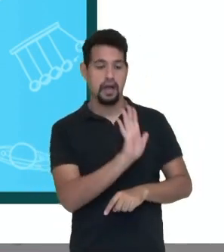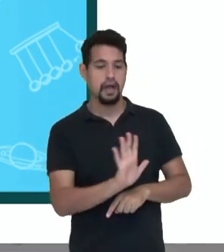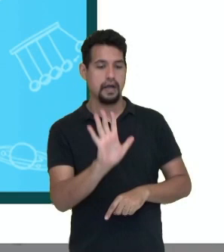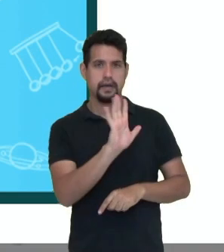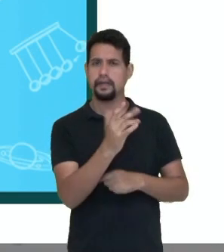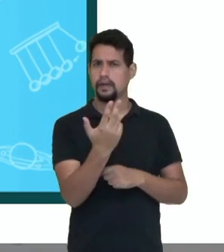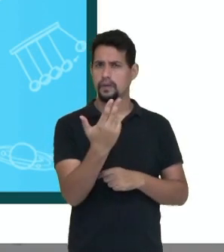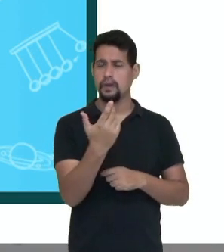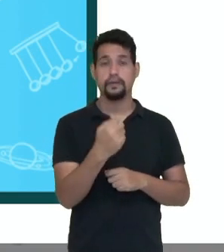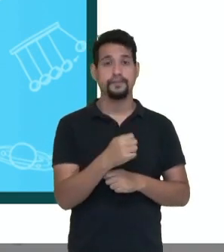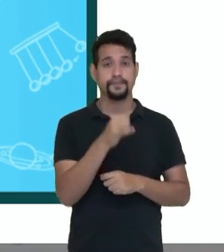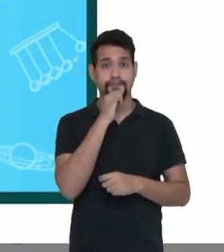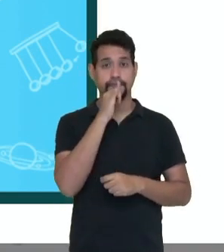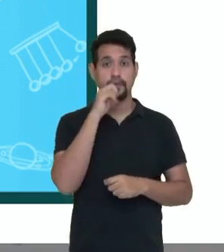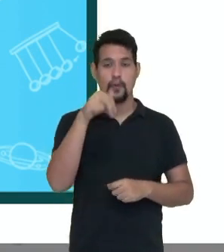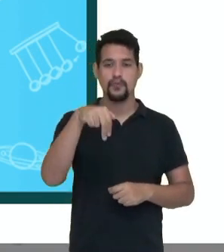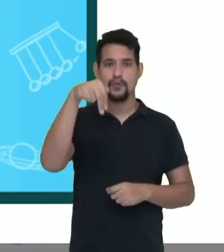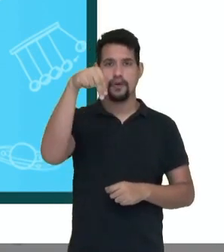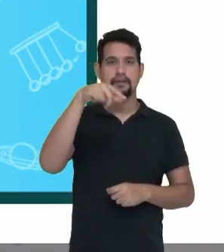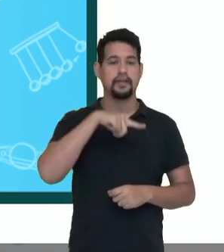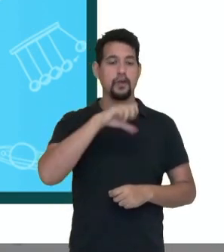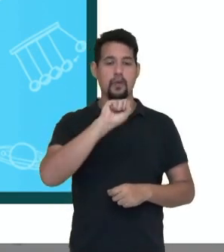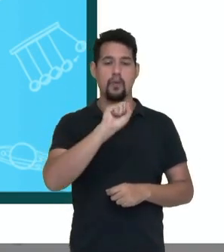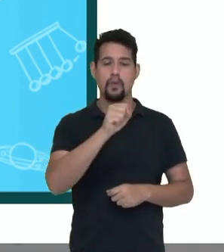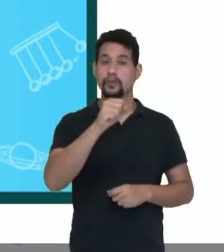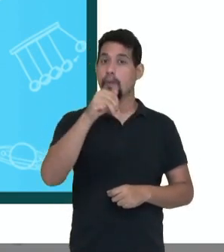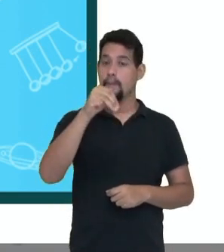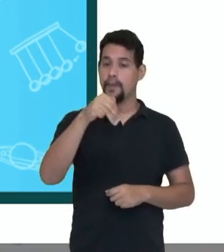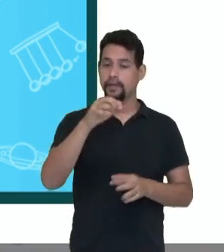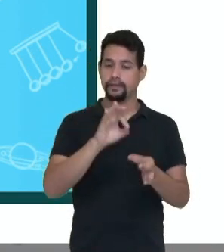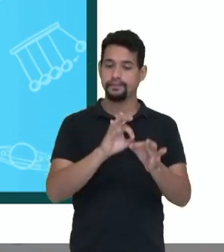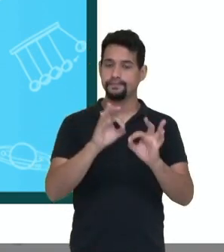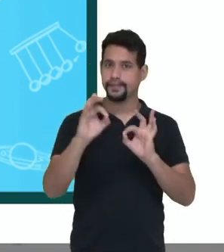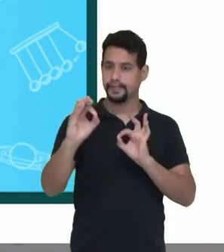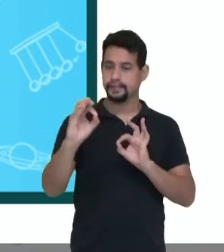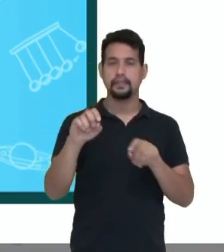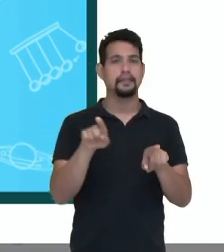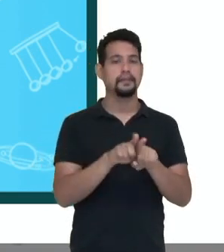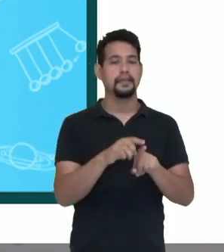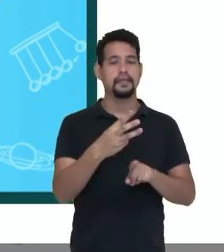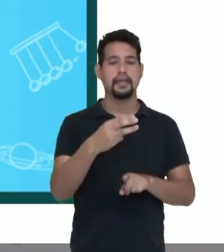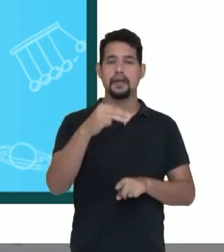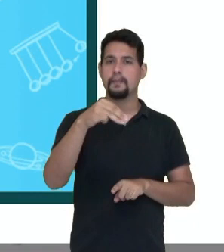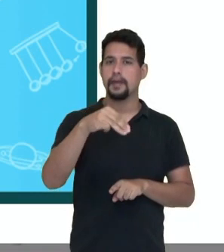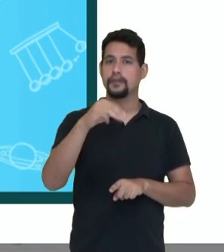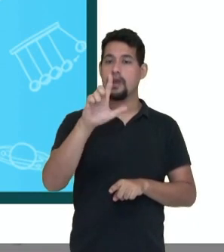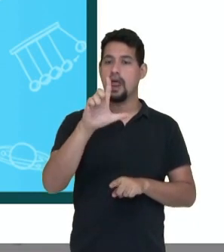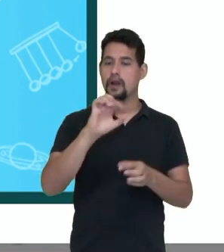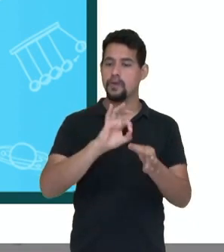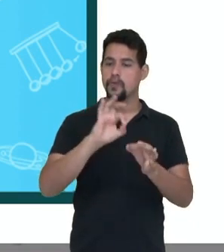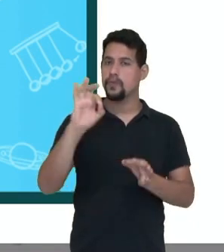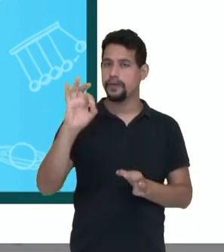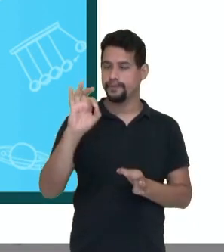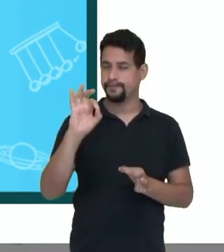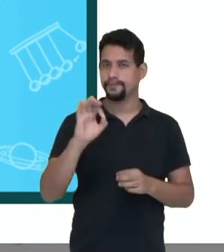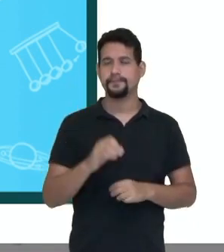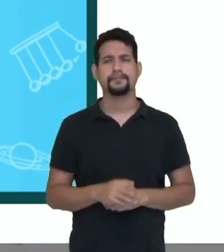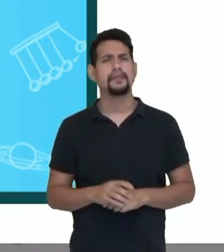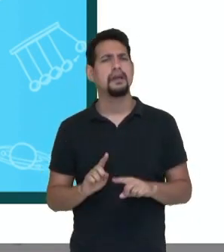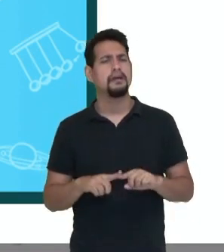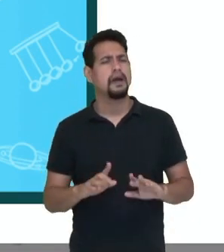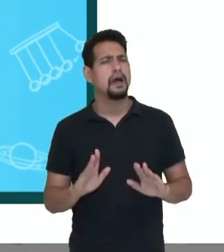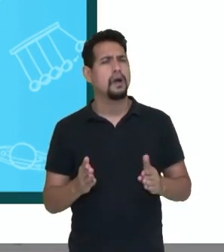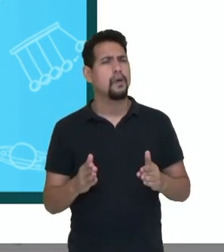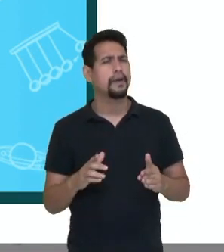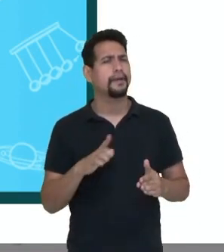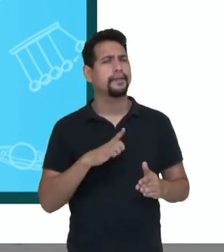tá? O campo norte tem lá 8 metros de comprimento e 3 metros de largura, tá? Agora tem